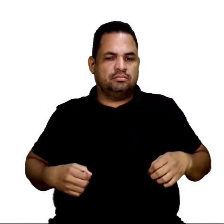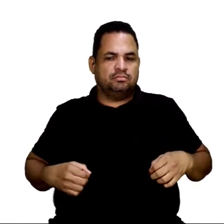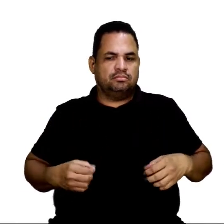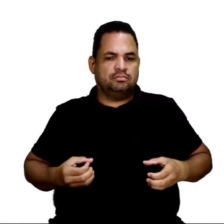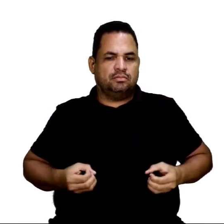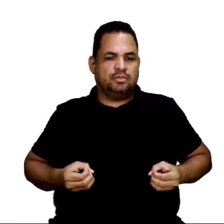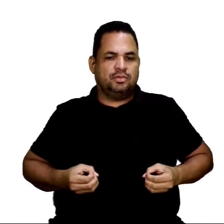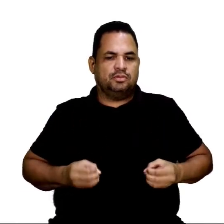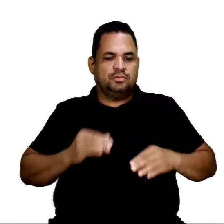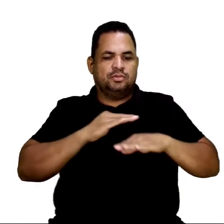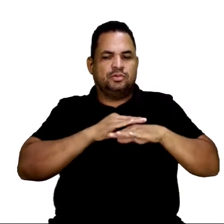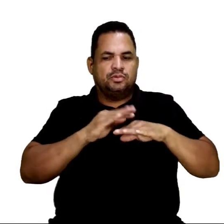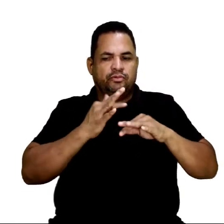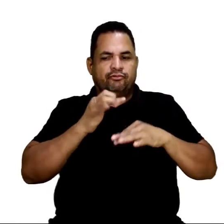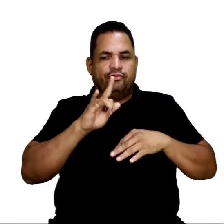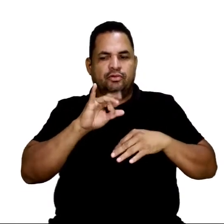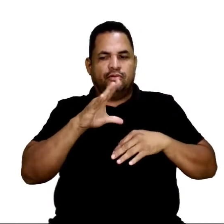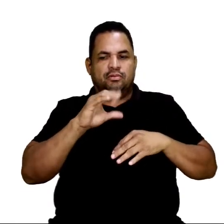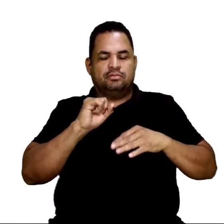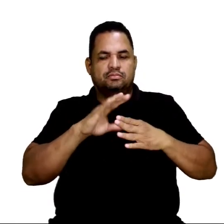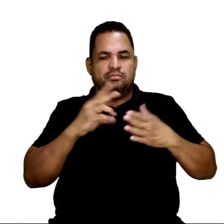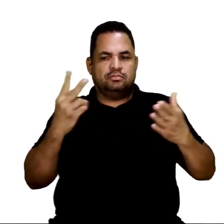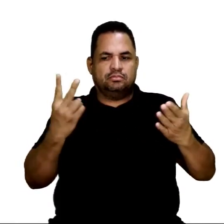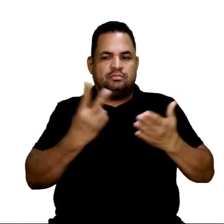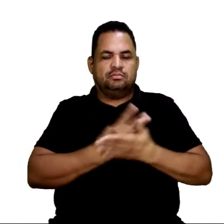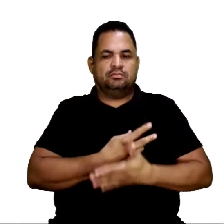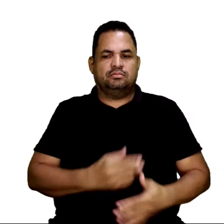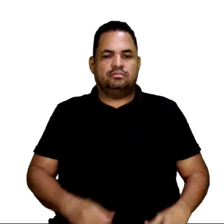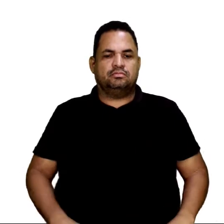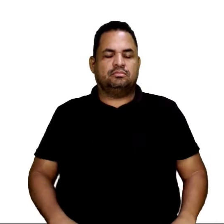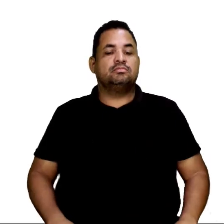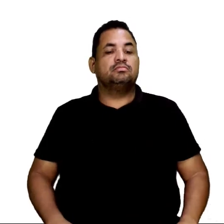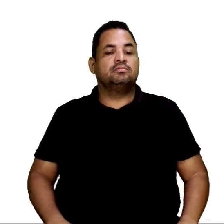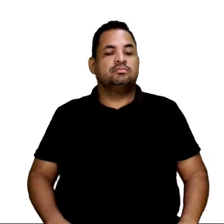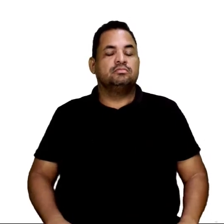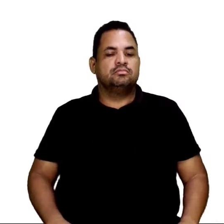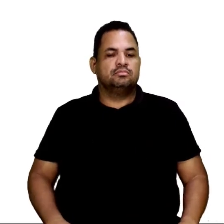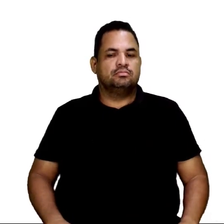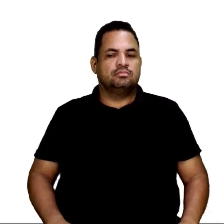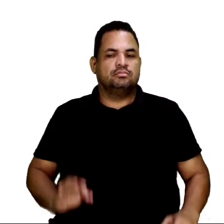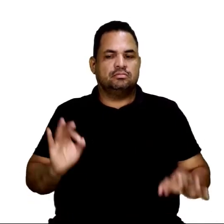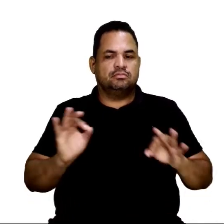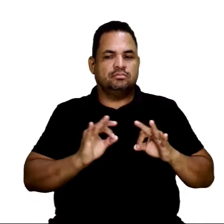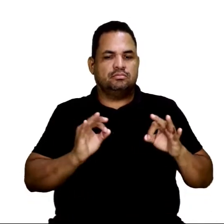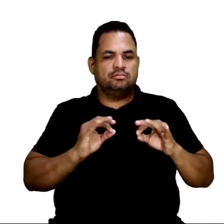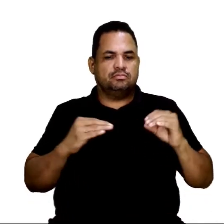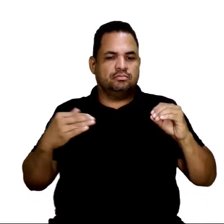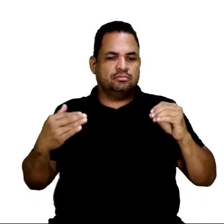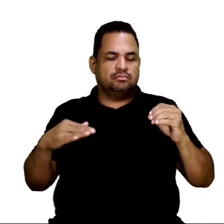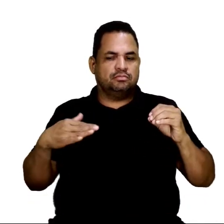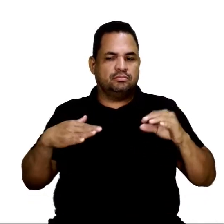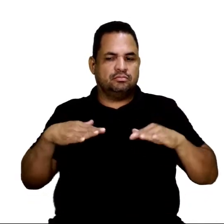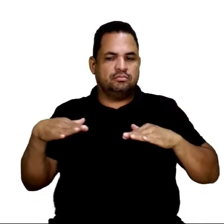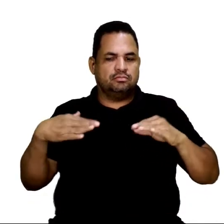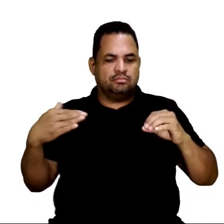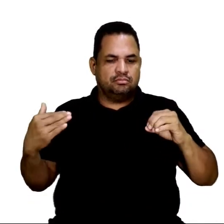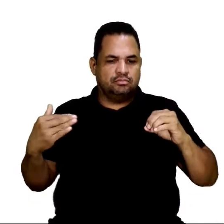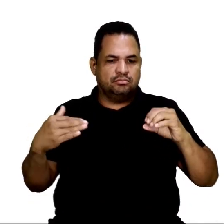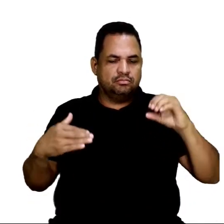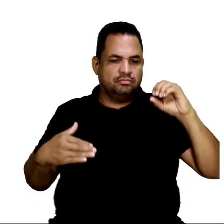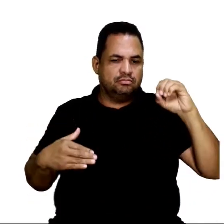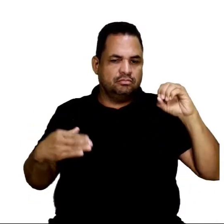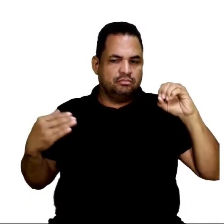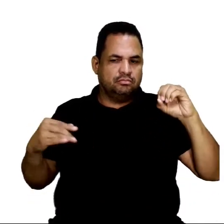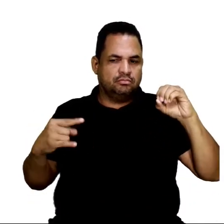do folículo, lembra? Quando esse ovócito sai lá do folículo ovariano, ele seja conduzido para chegar na parte